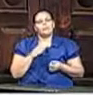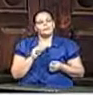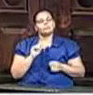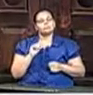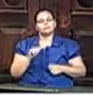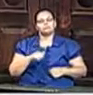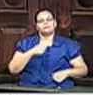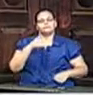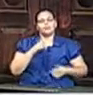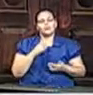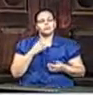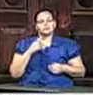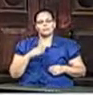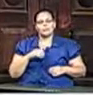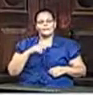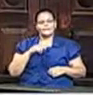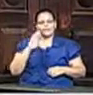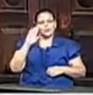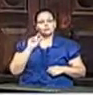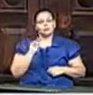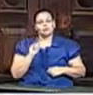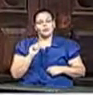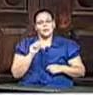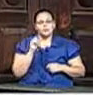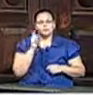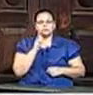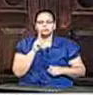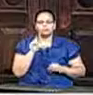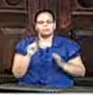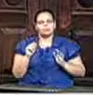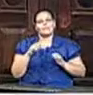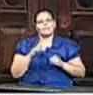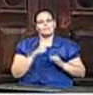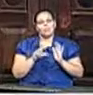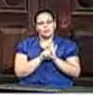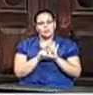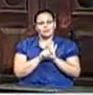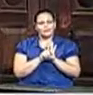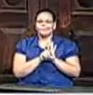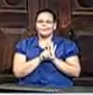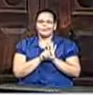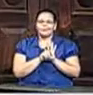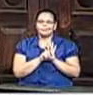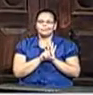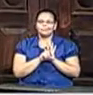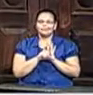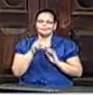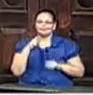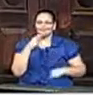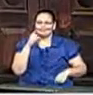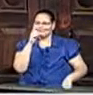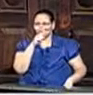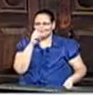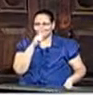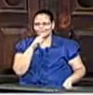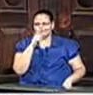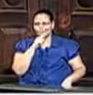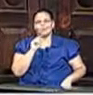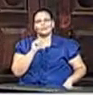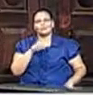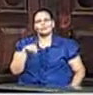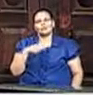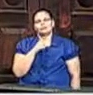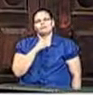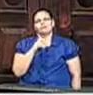prevalecer sobre o legislado. Não foi bem sucedido. E aí